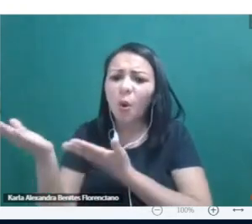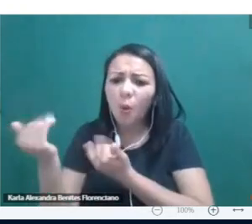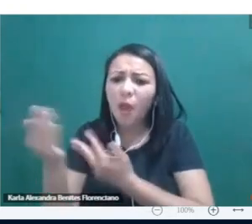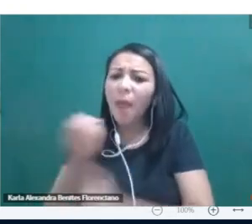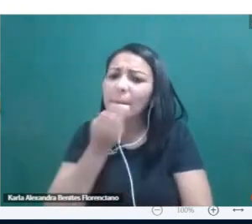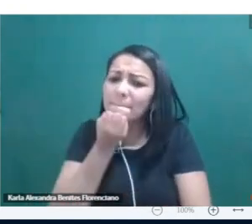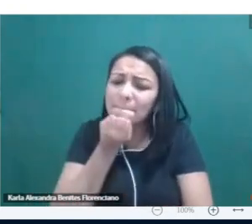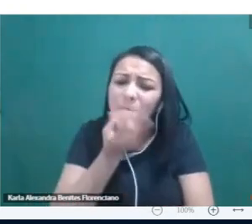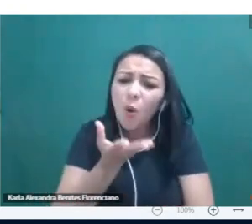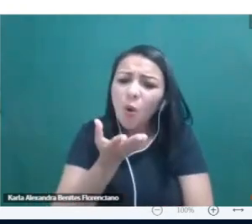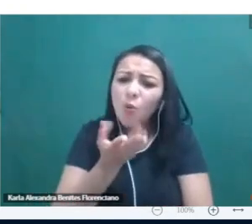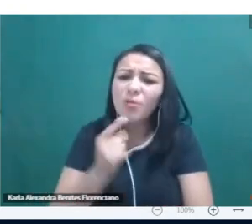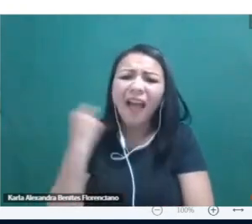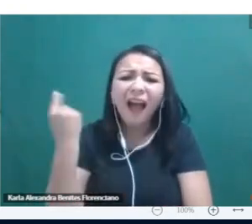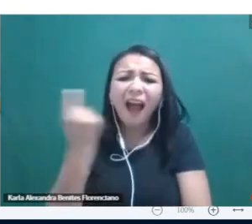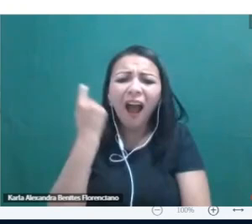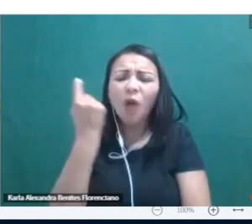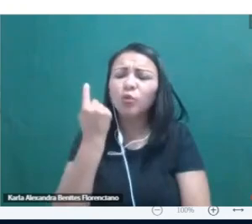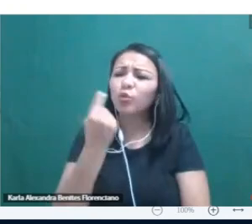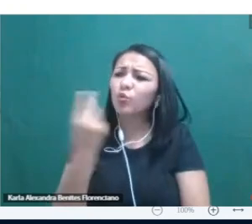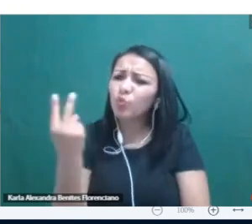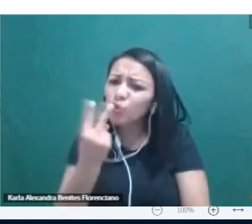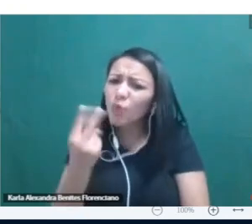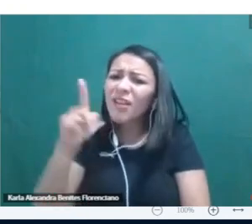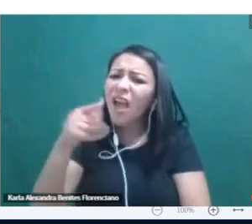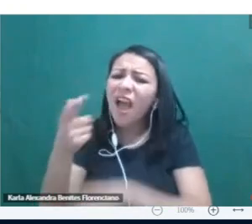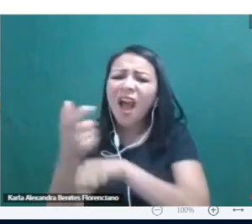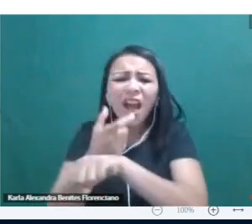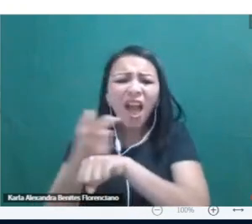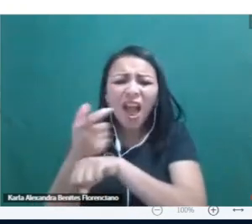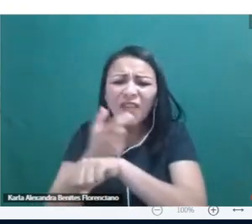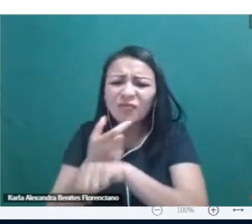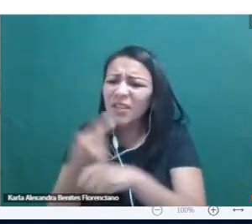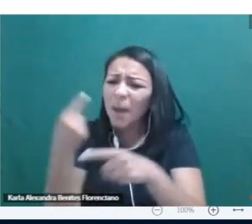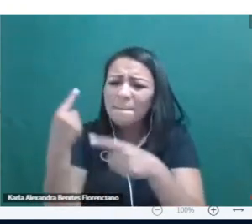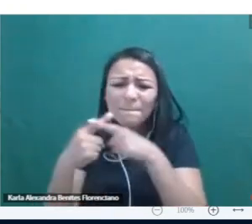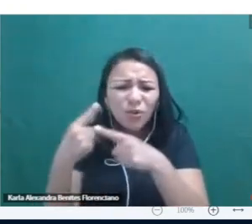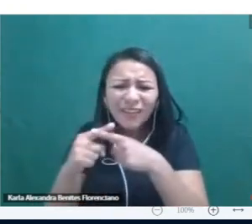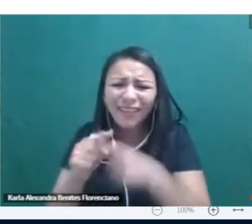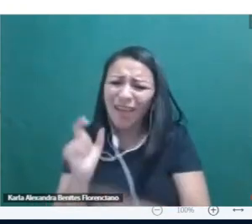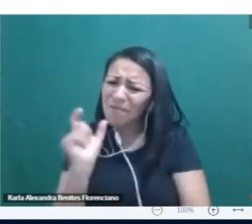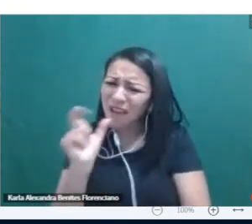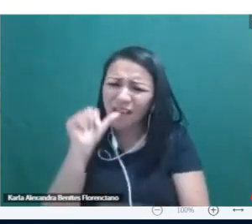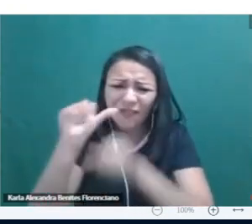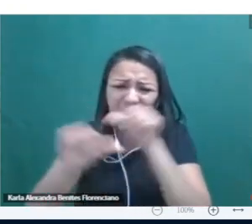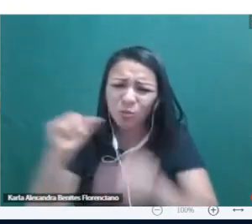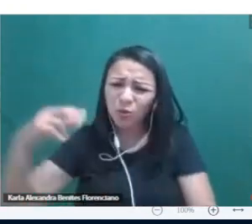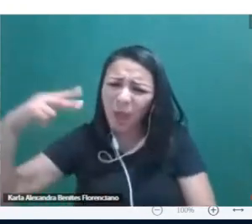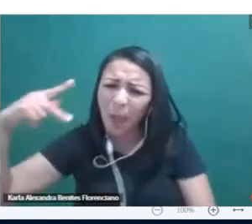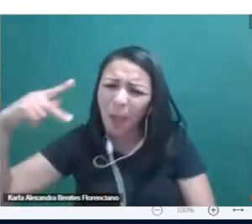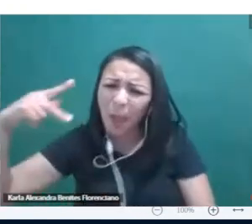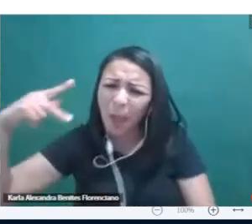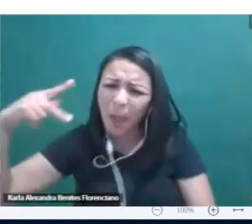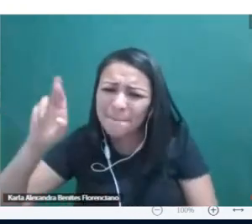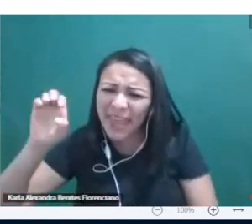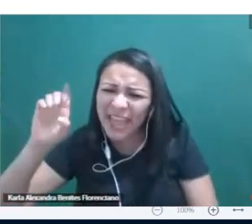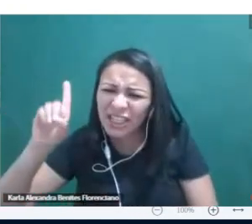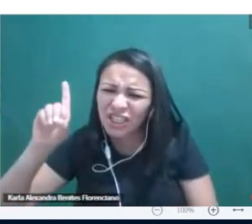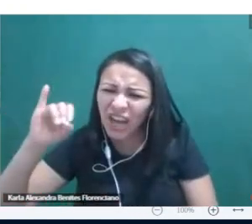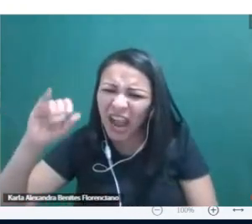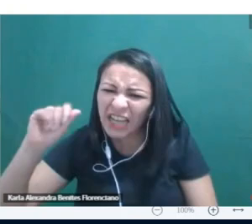alto. Por que um é predicativo do sujeito e por que um é